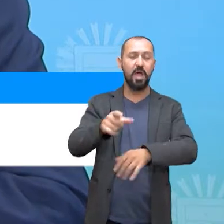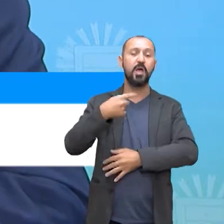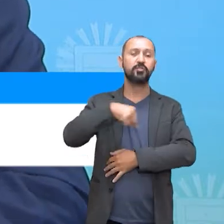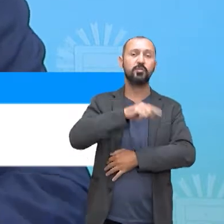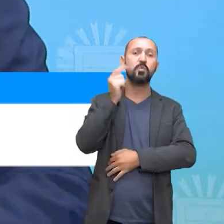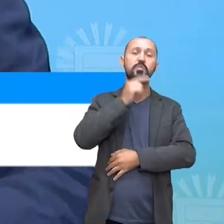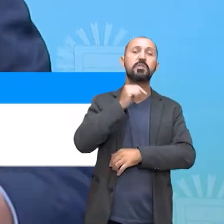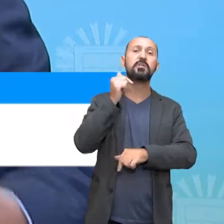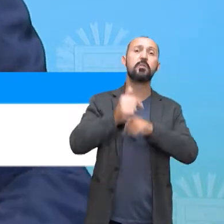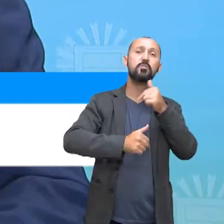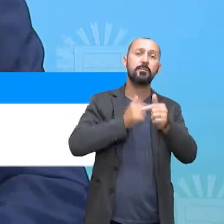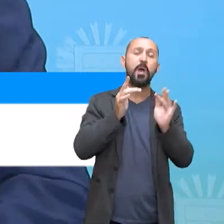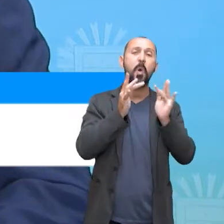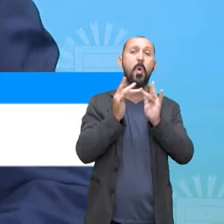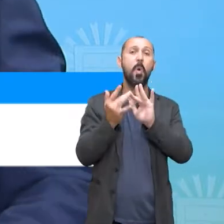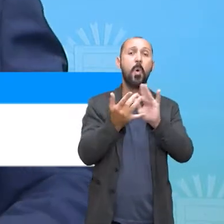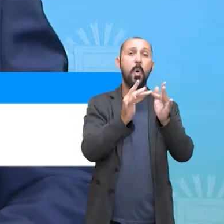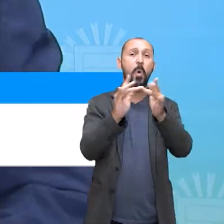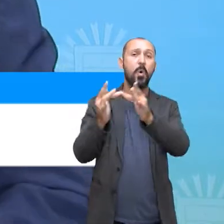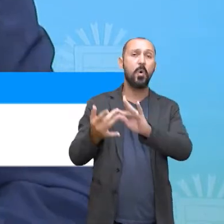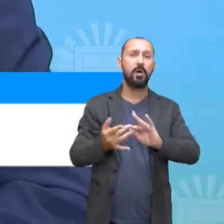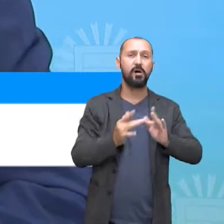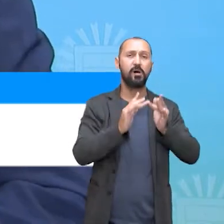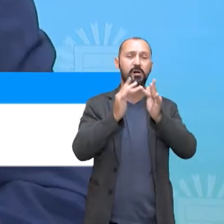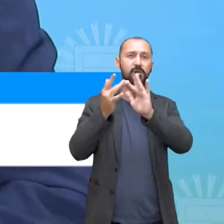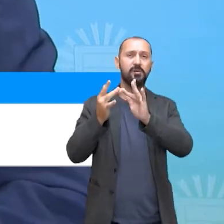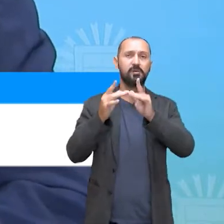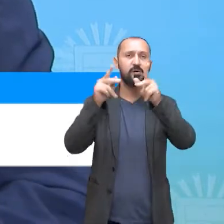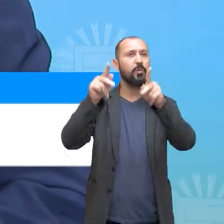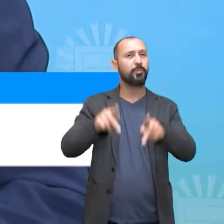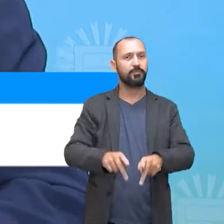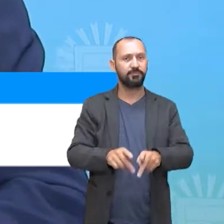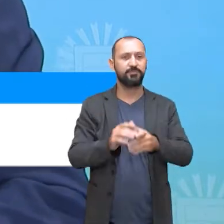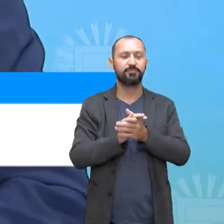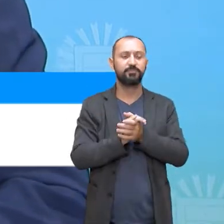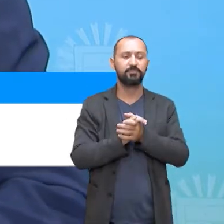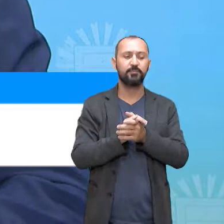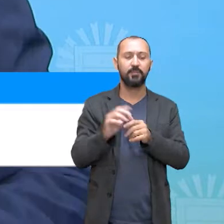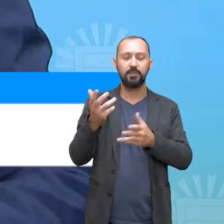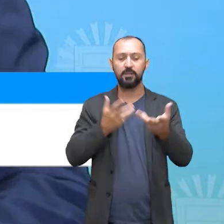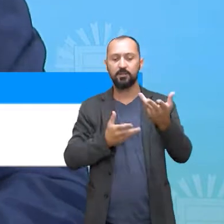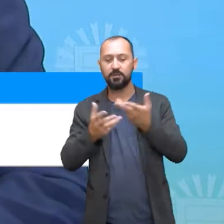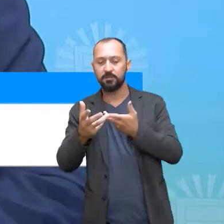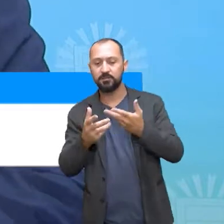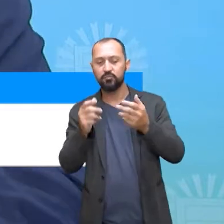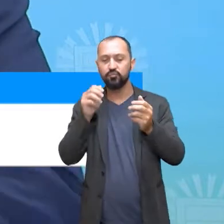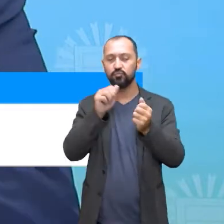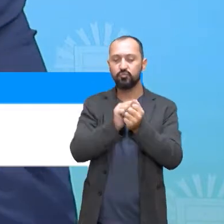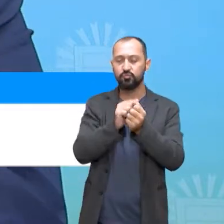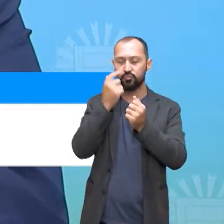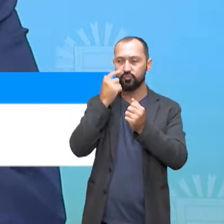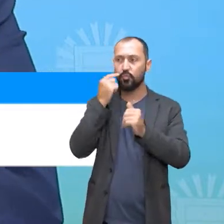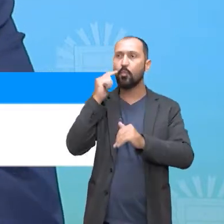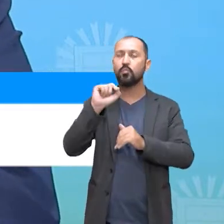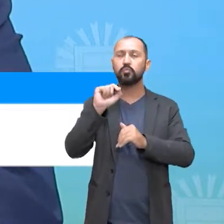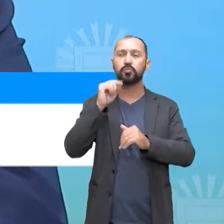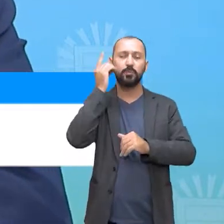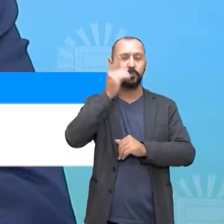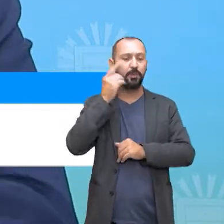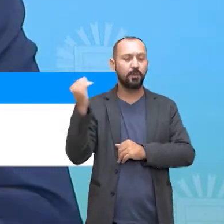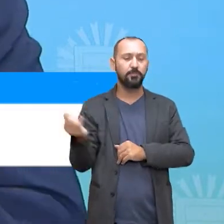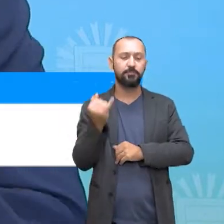podemos finalmente voltar a ter esse contato com a nossa população e a interação entre os parlamentares,